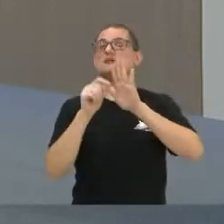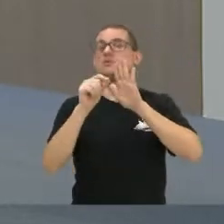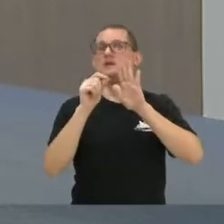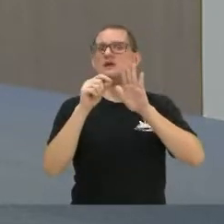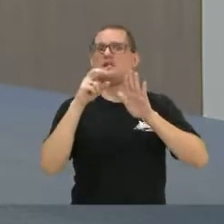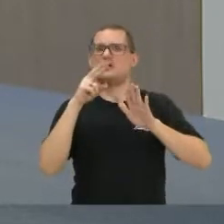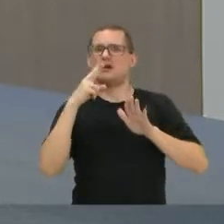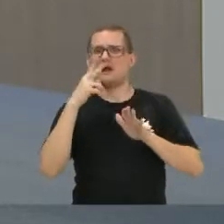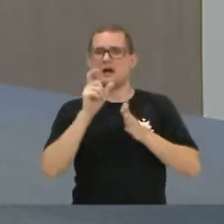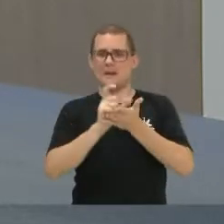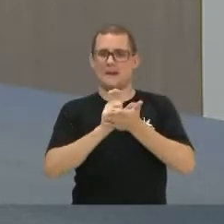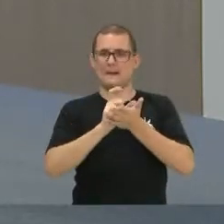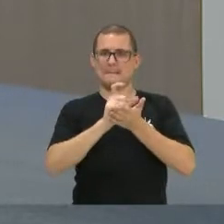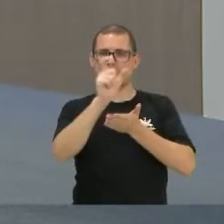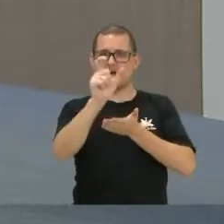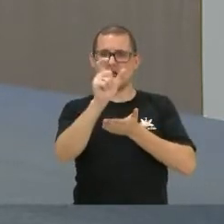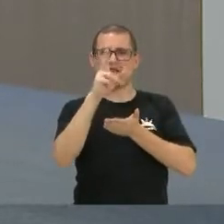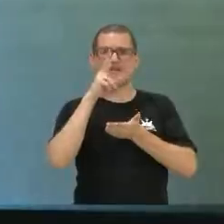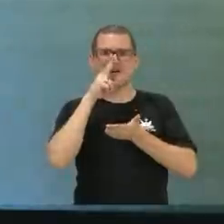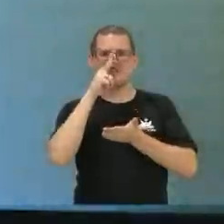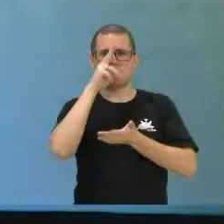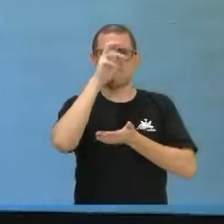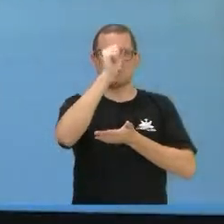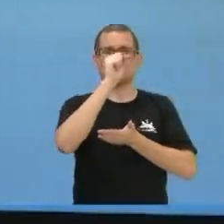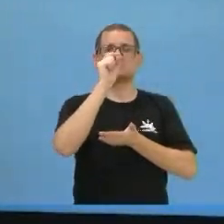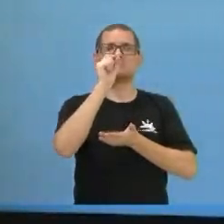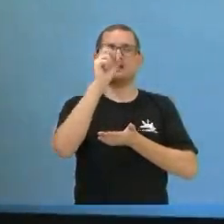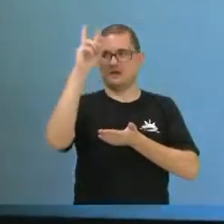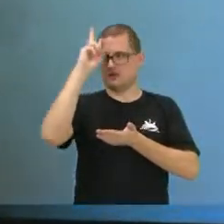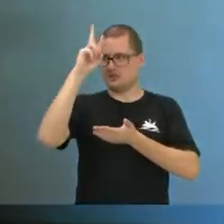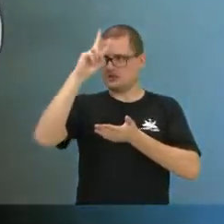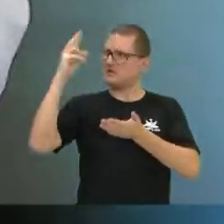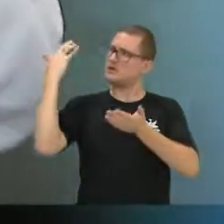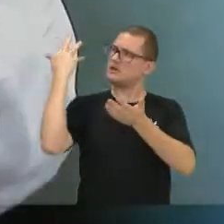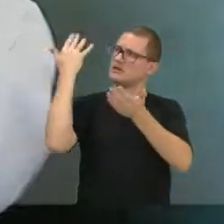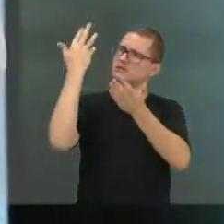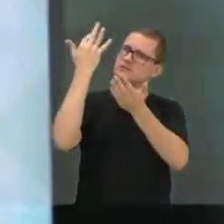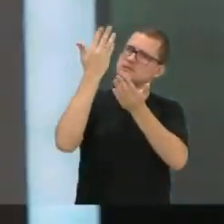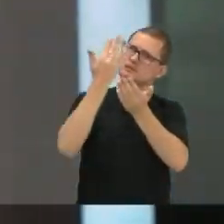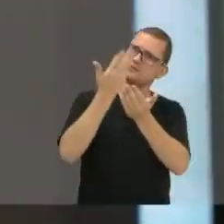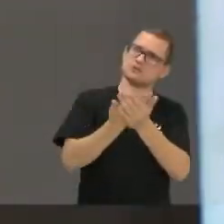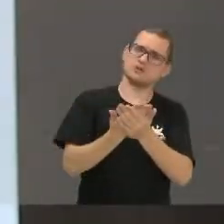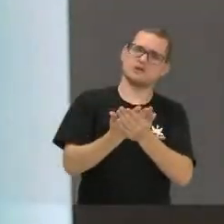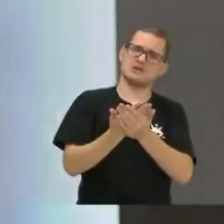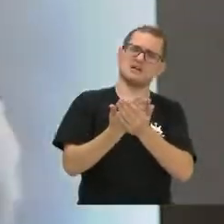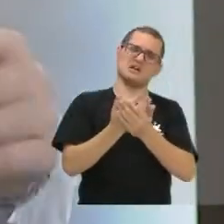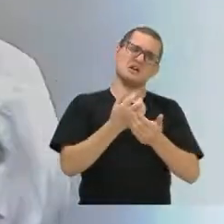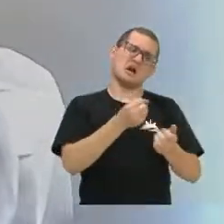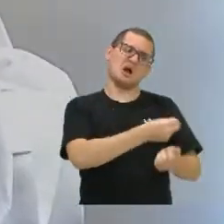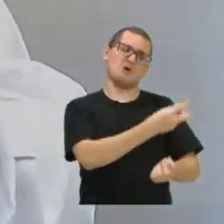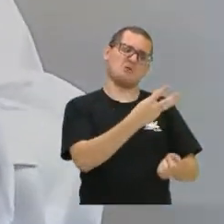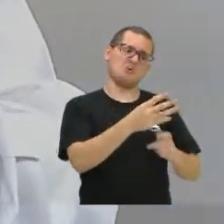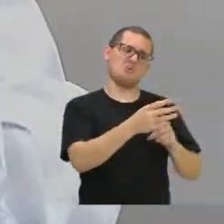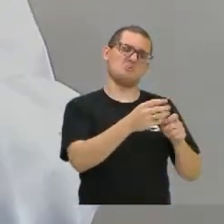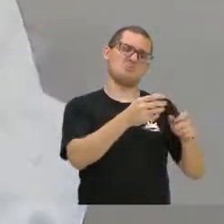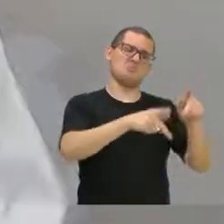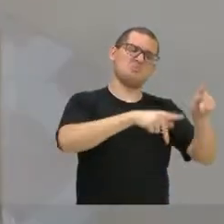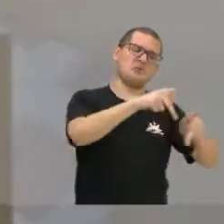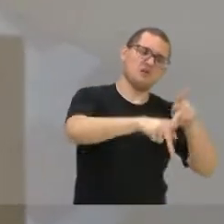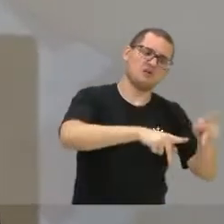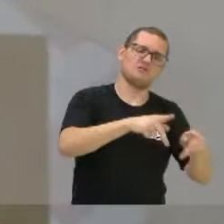palavra que os movimentos da história e de certas culturas nações e povos se